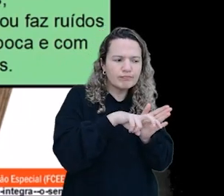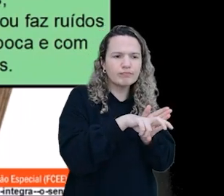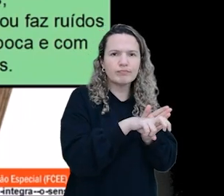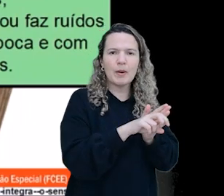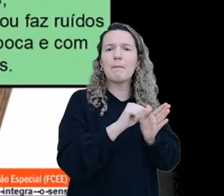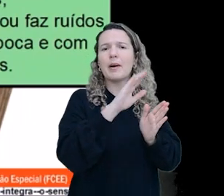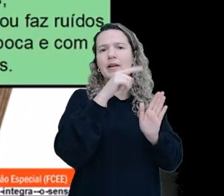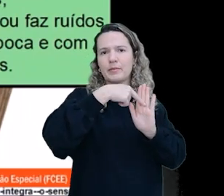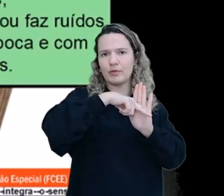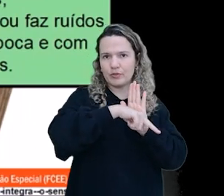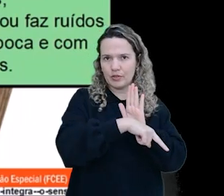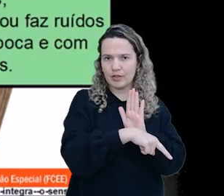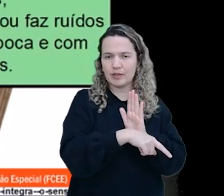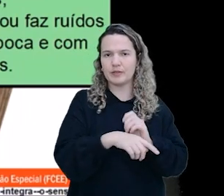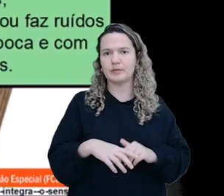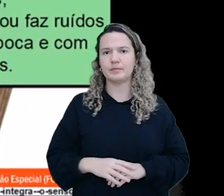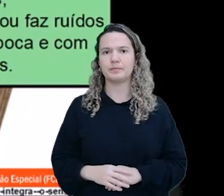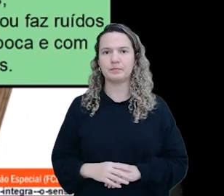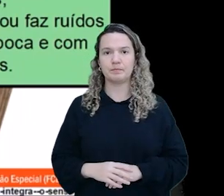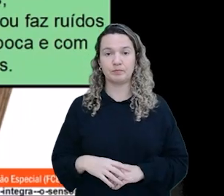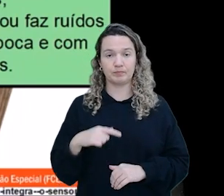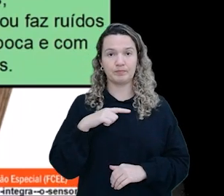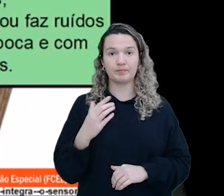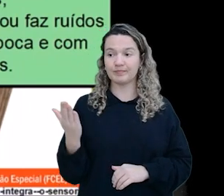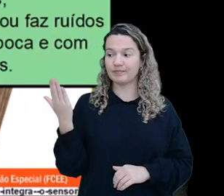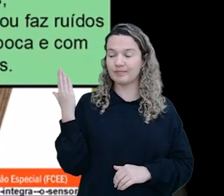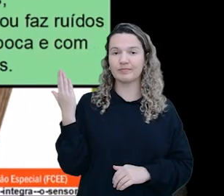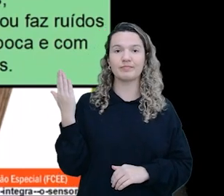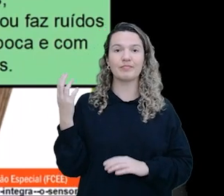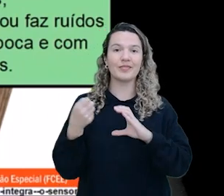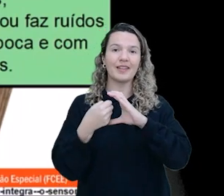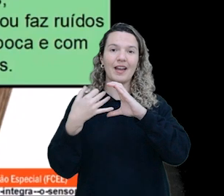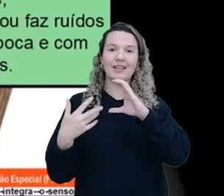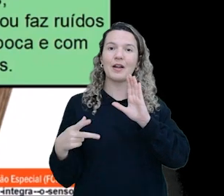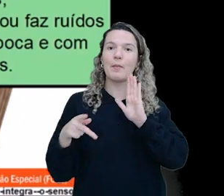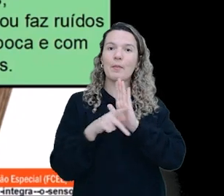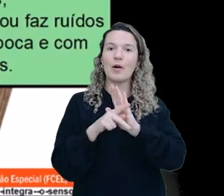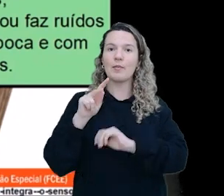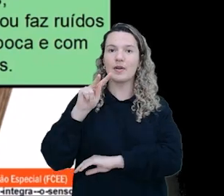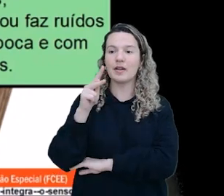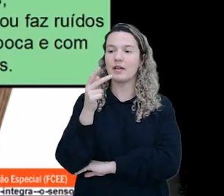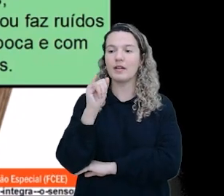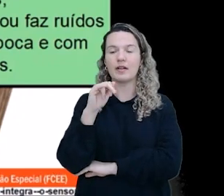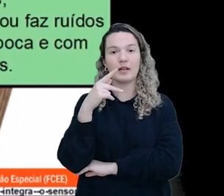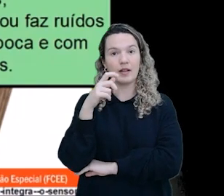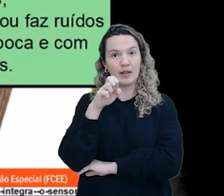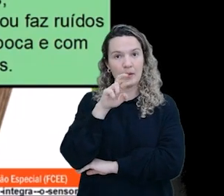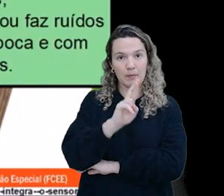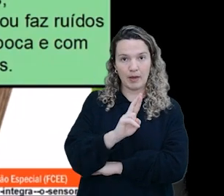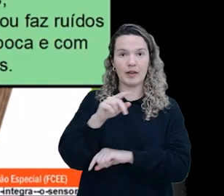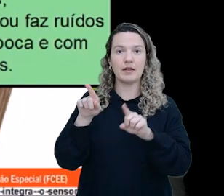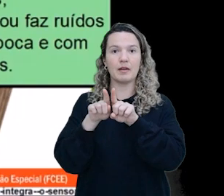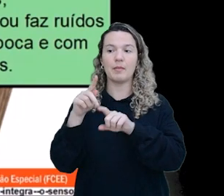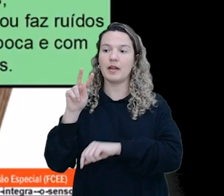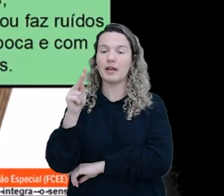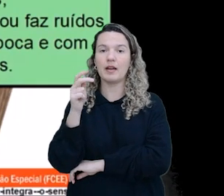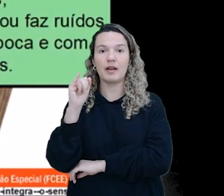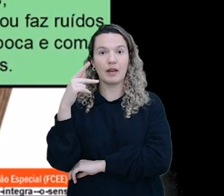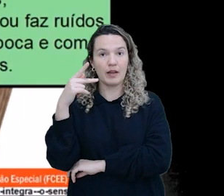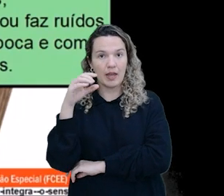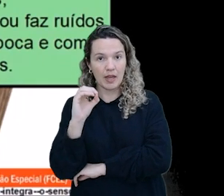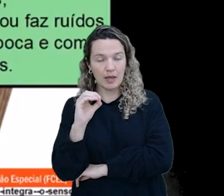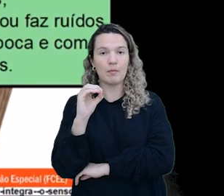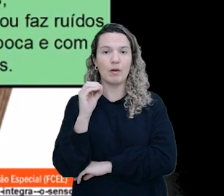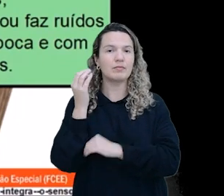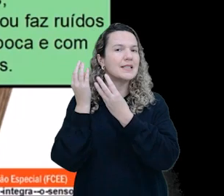mais profundidade. Então, nós temos aqui alguns sintomas de hipersensibilidade e